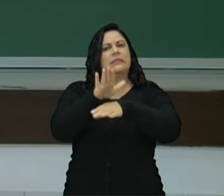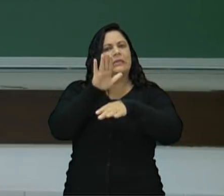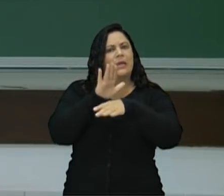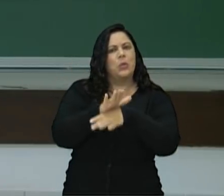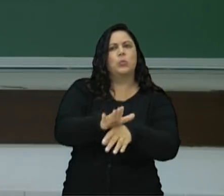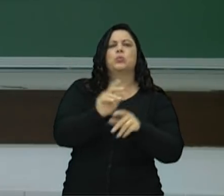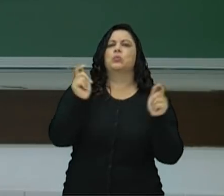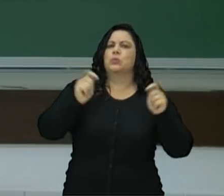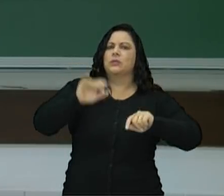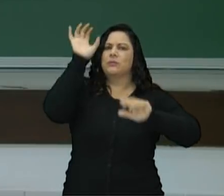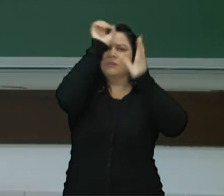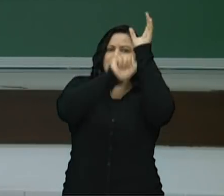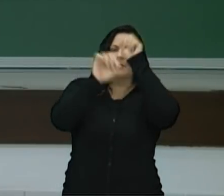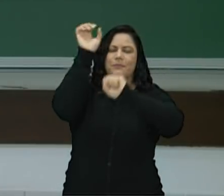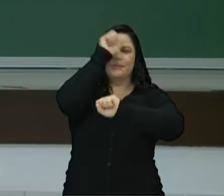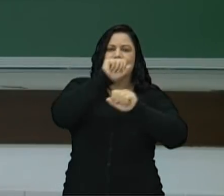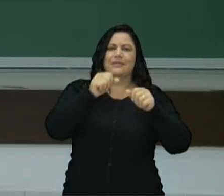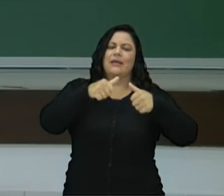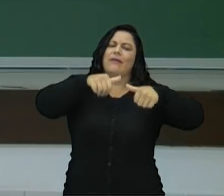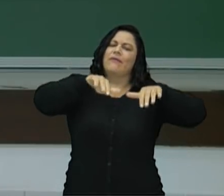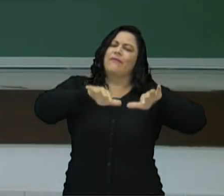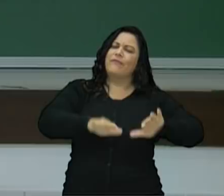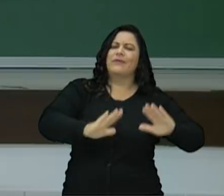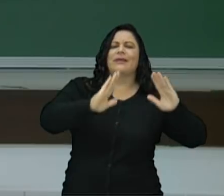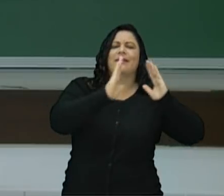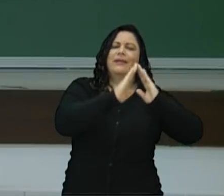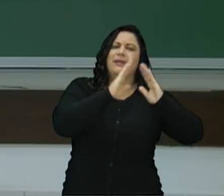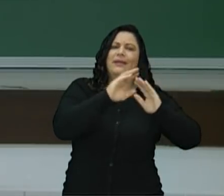de vocês e permaneçam em suas casas se